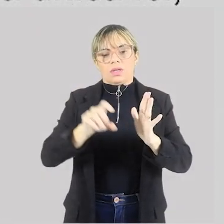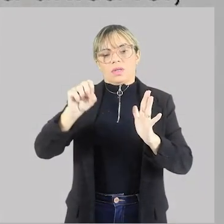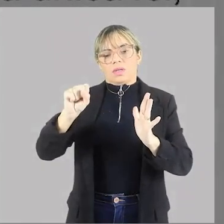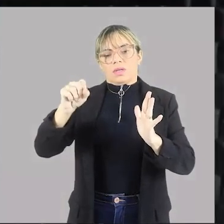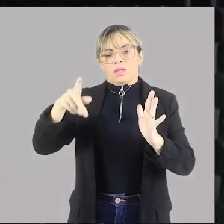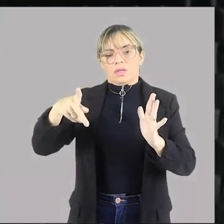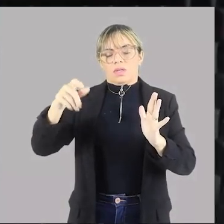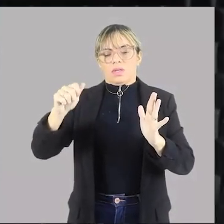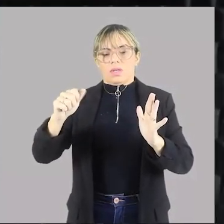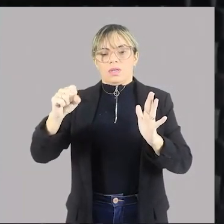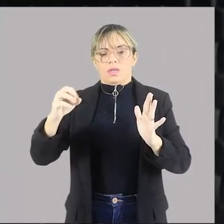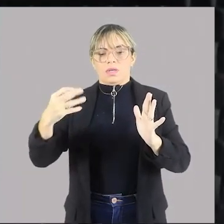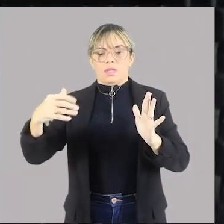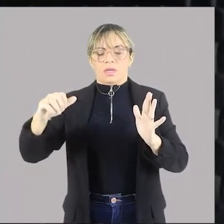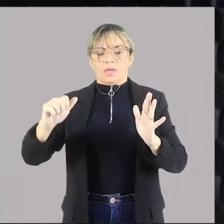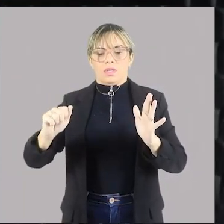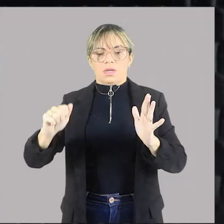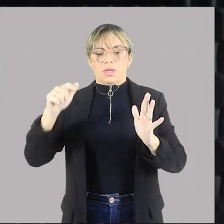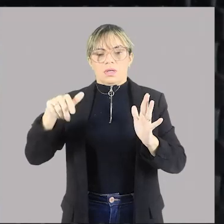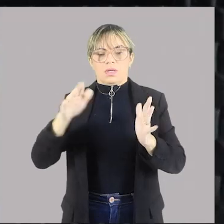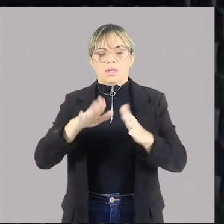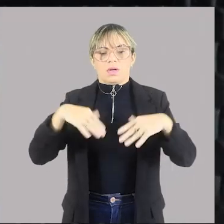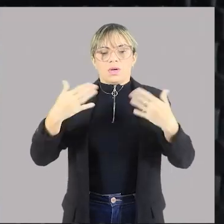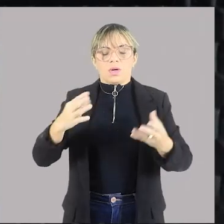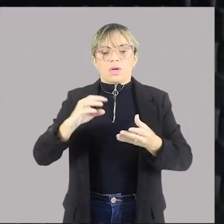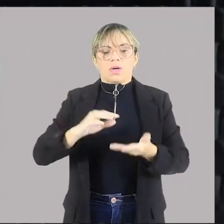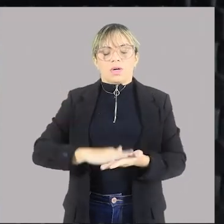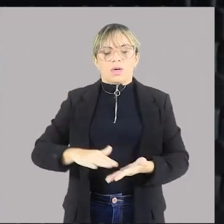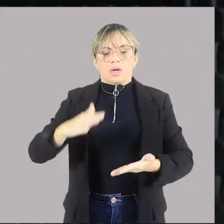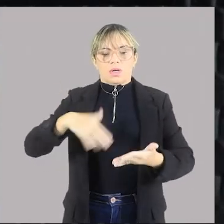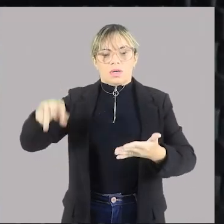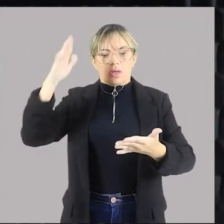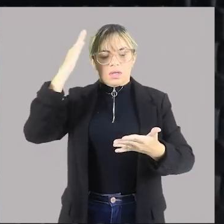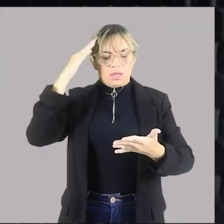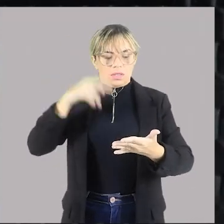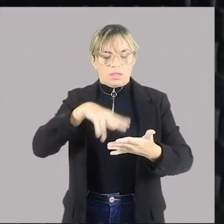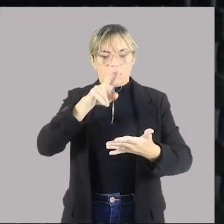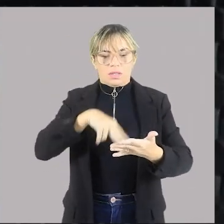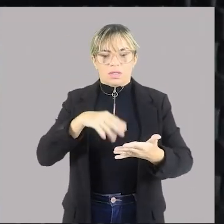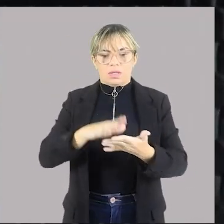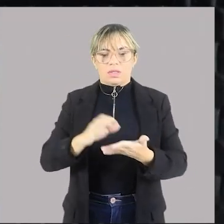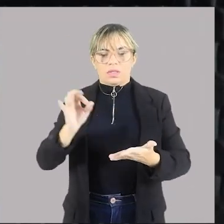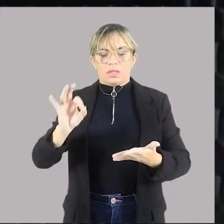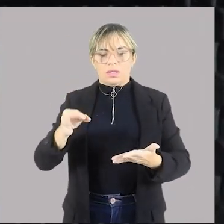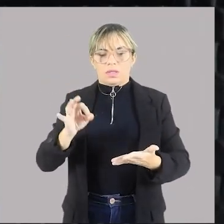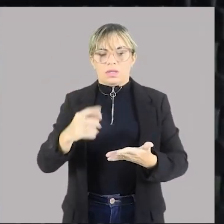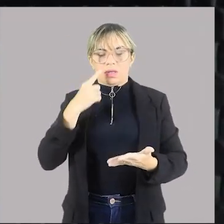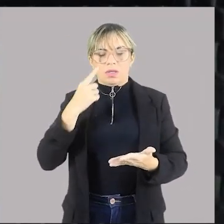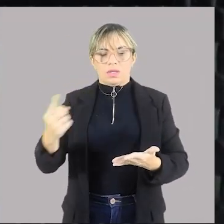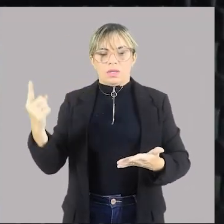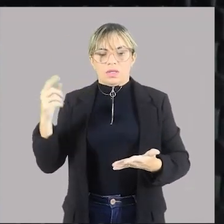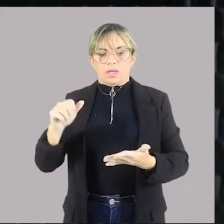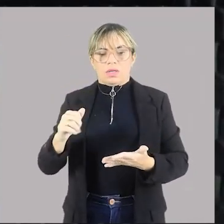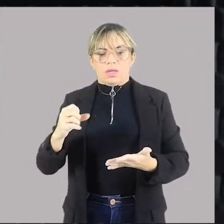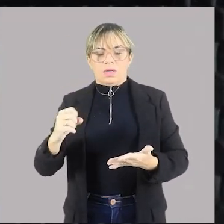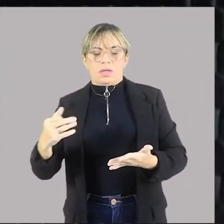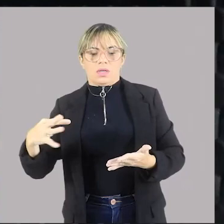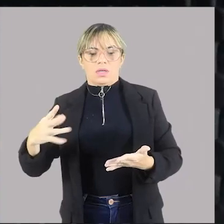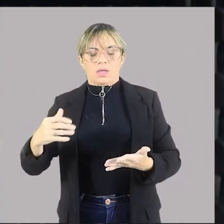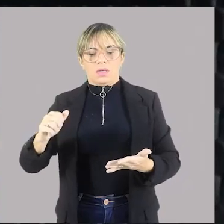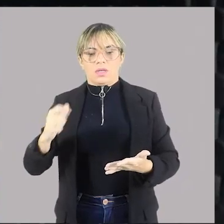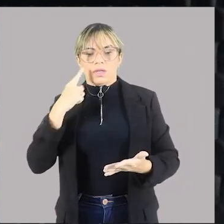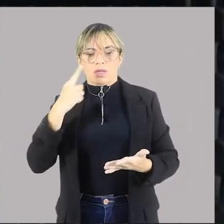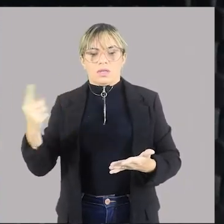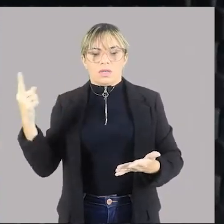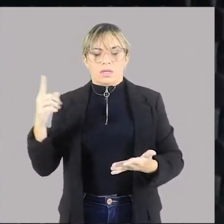que a maior parte dessas assertivas serão corretas. Só que não são assertivas corretas de acordo